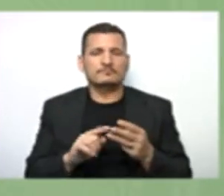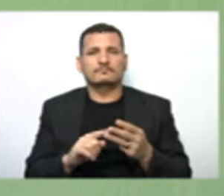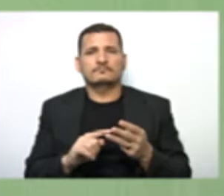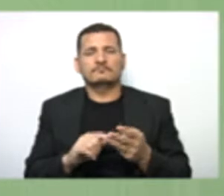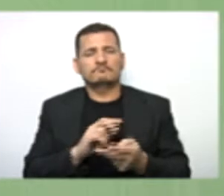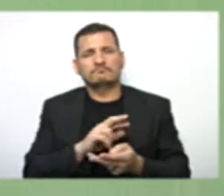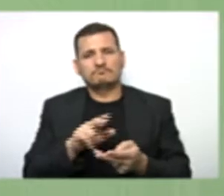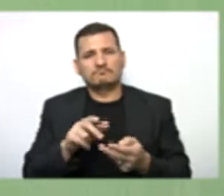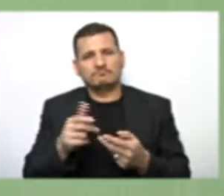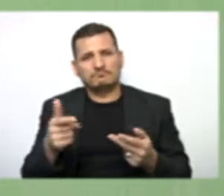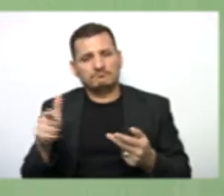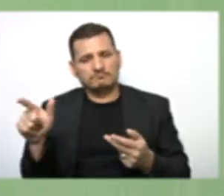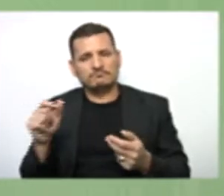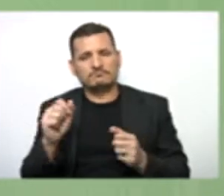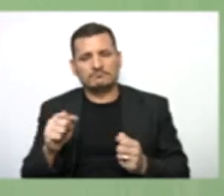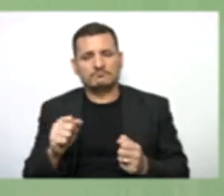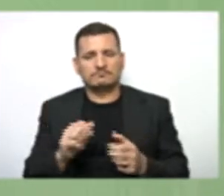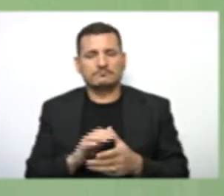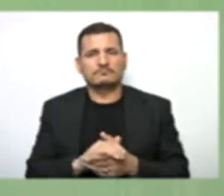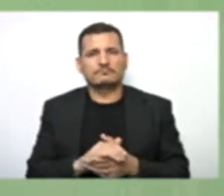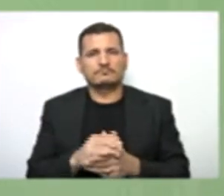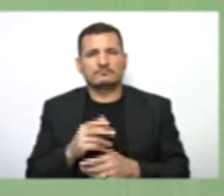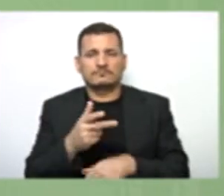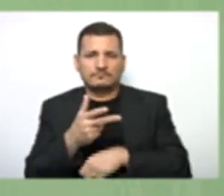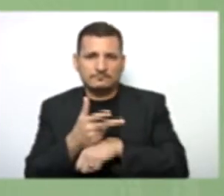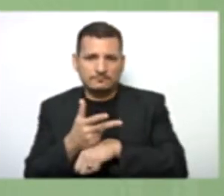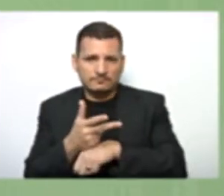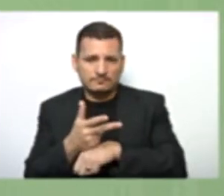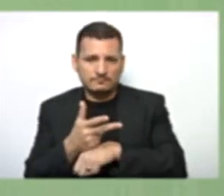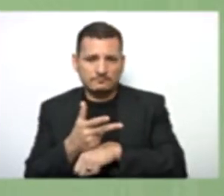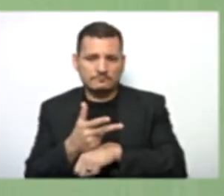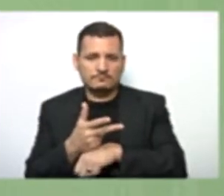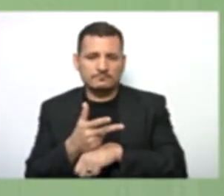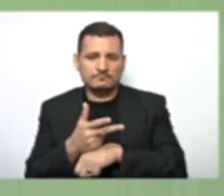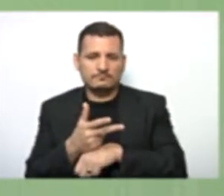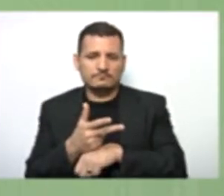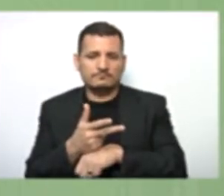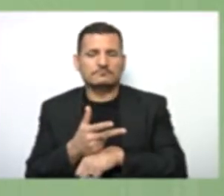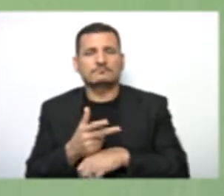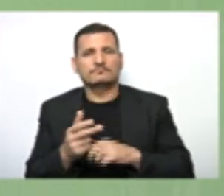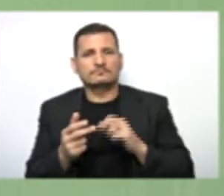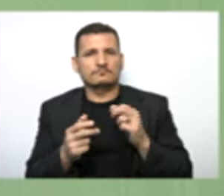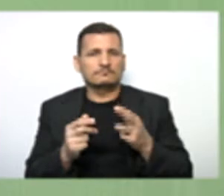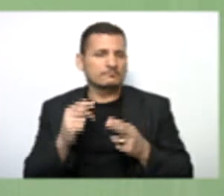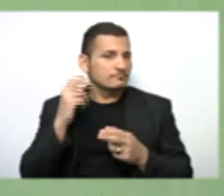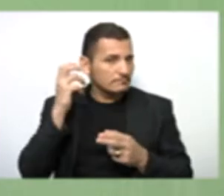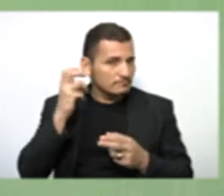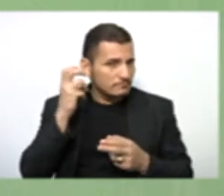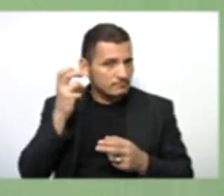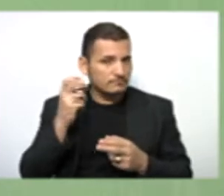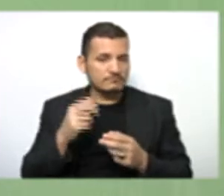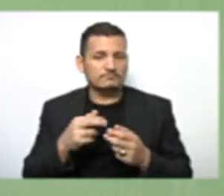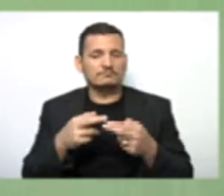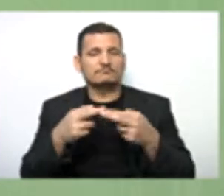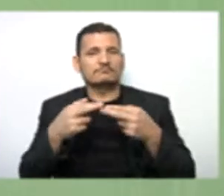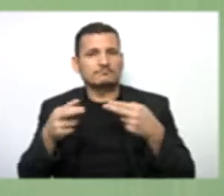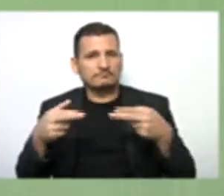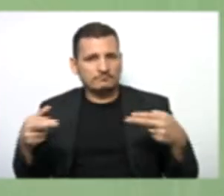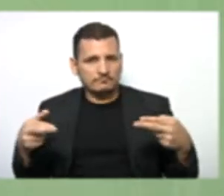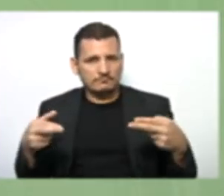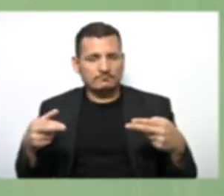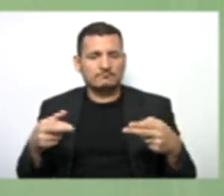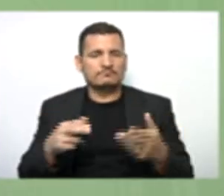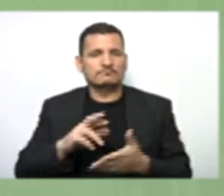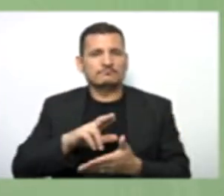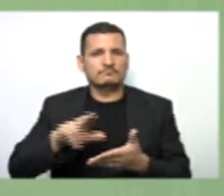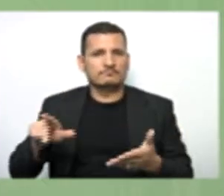nós falamos, vídeo, pode ser o áudio, rede e por